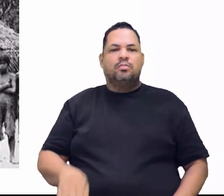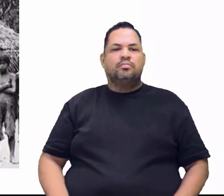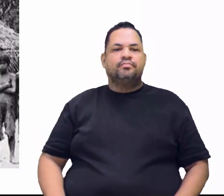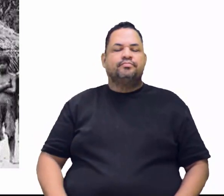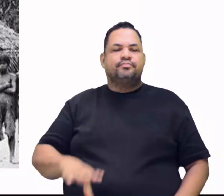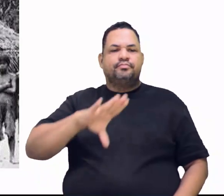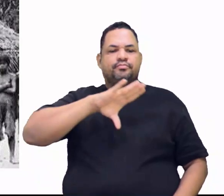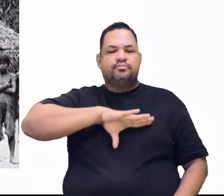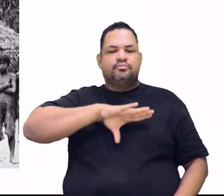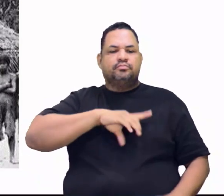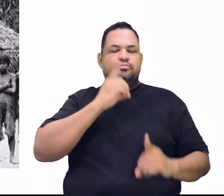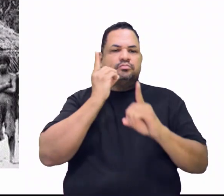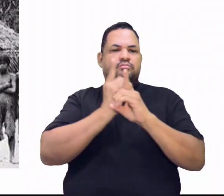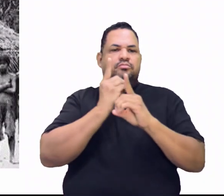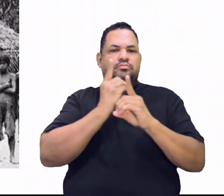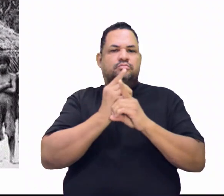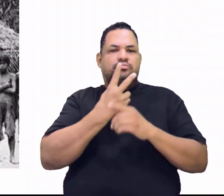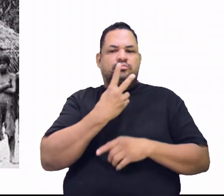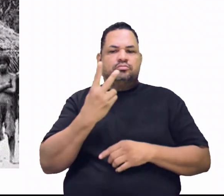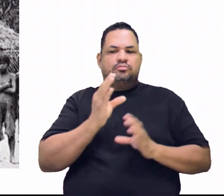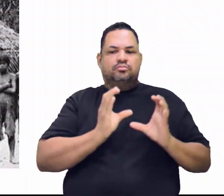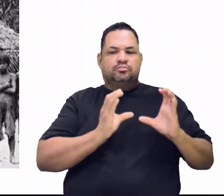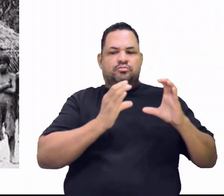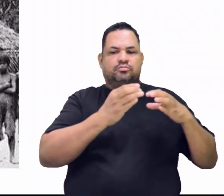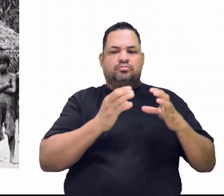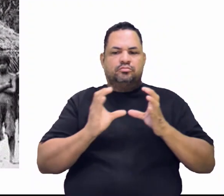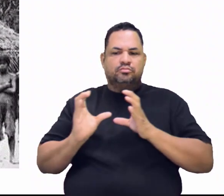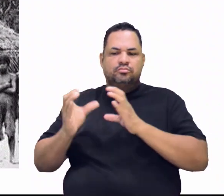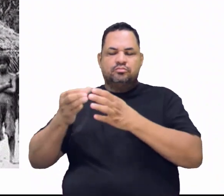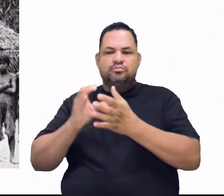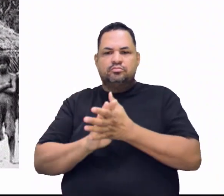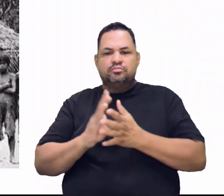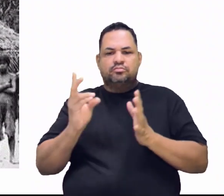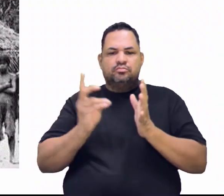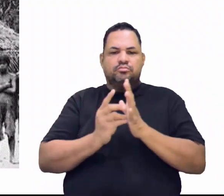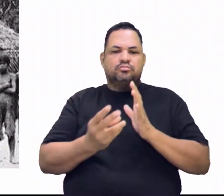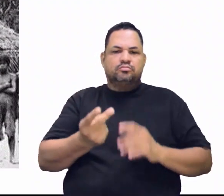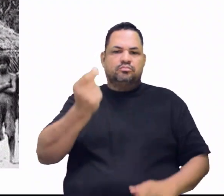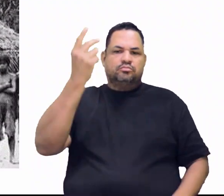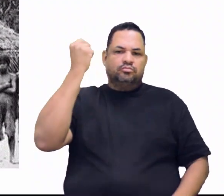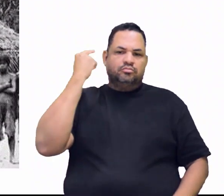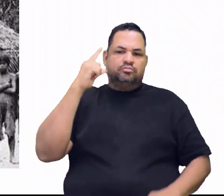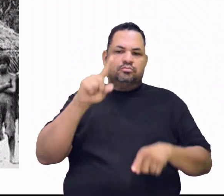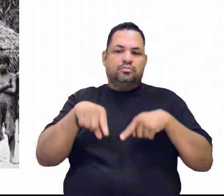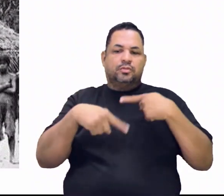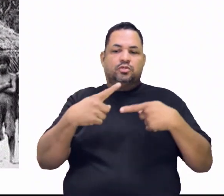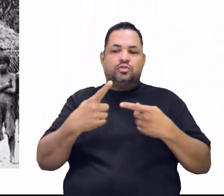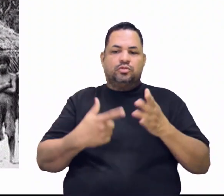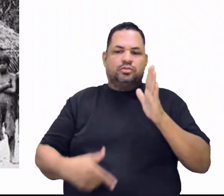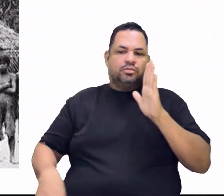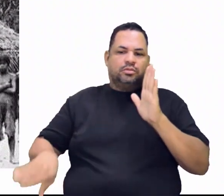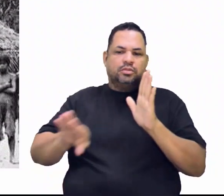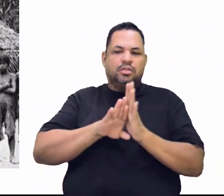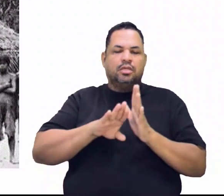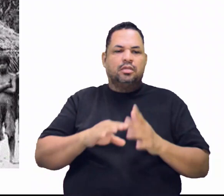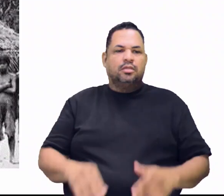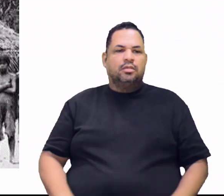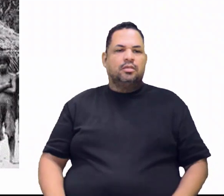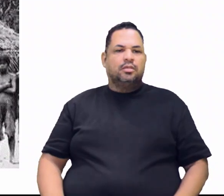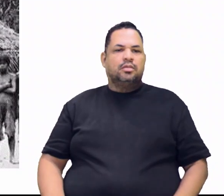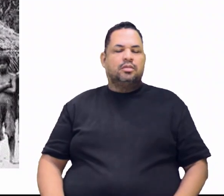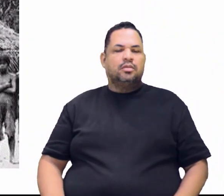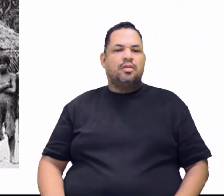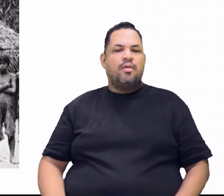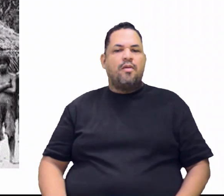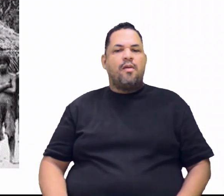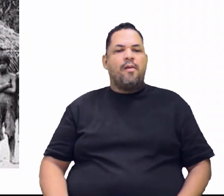Os portugueses encontraram dois tipos de grupos indígenas, os antigos habitantes e os que para cá migraram. O